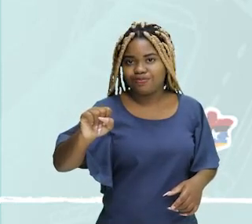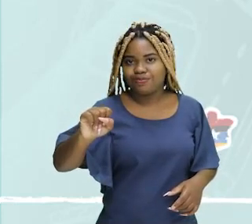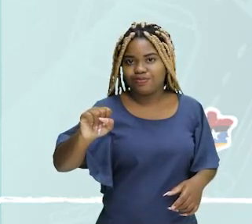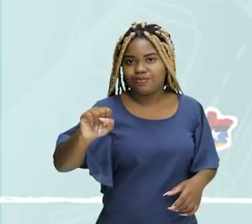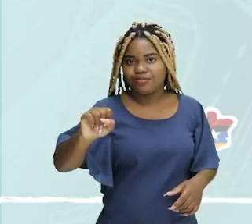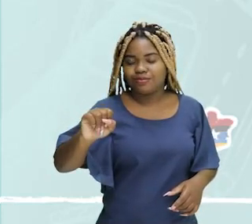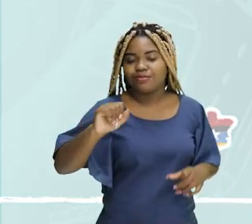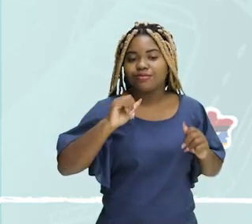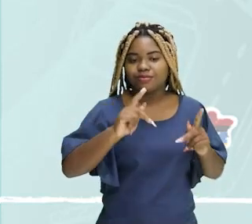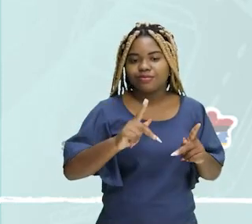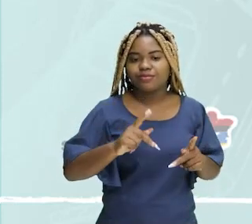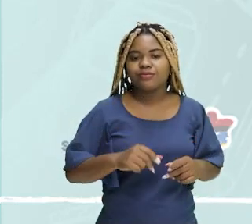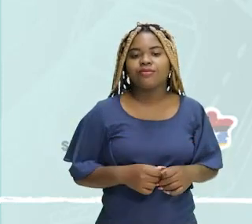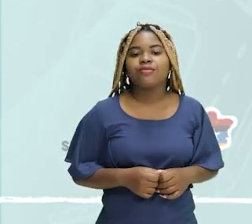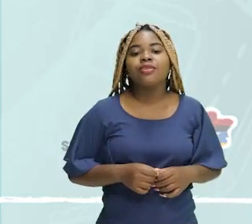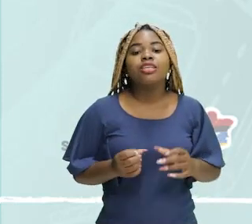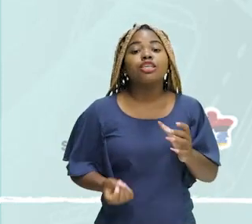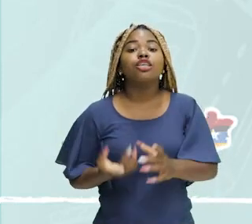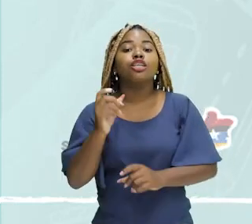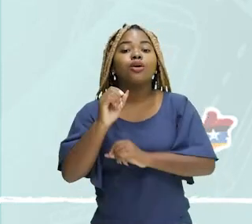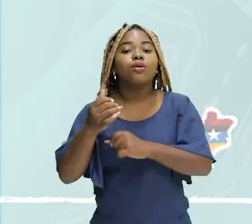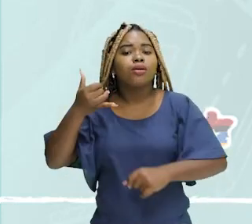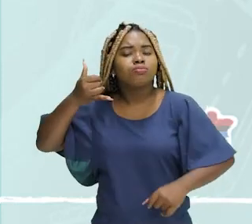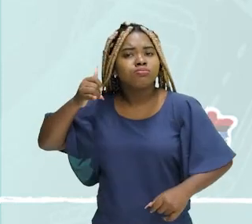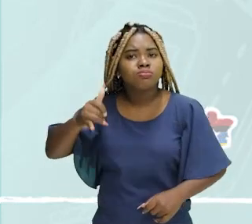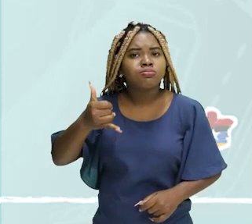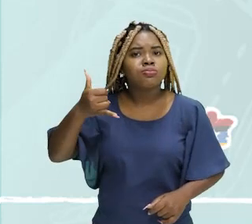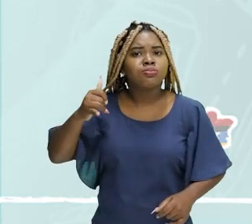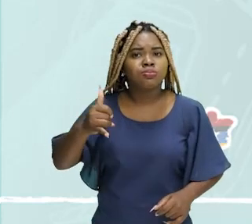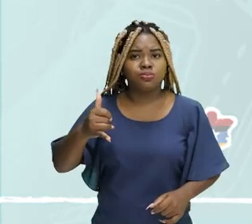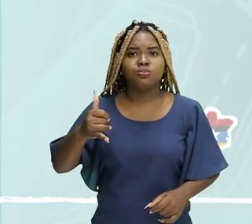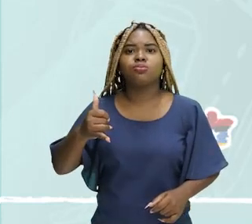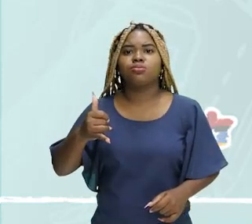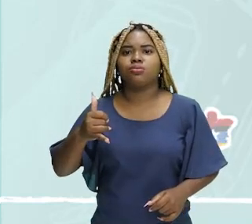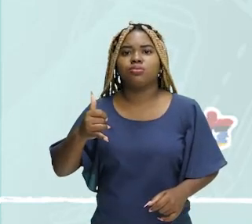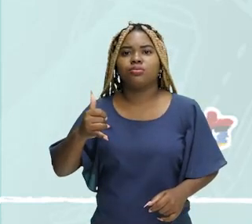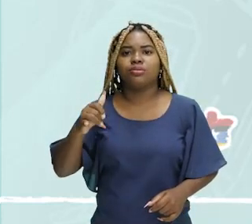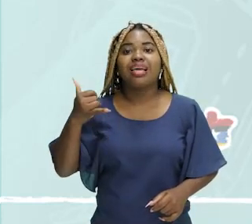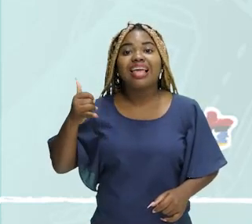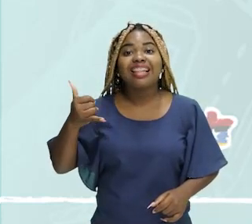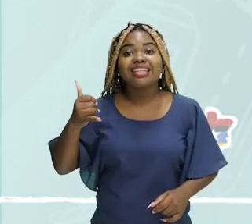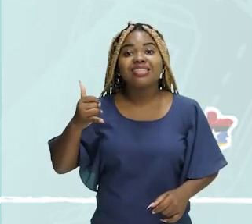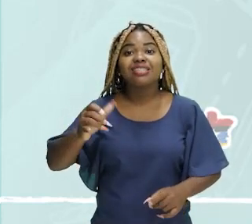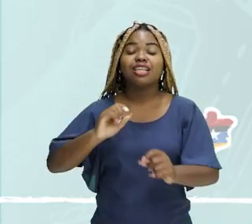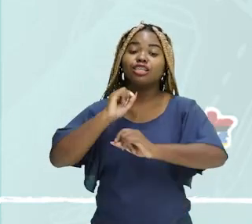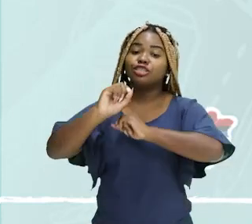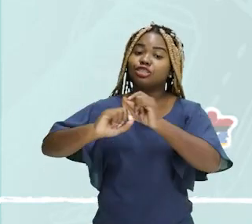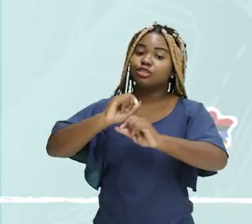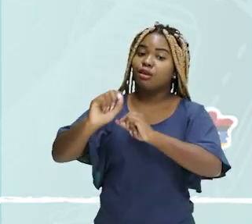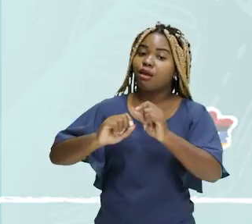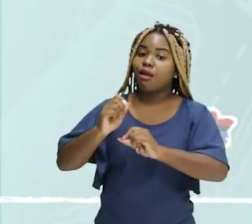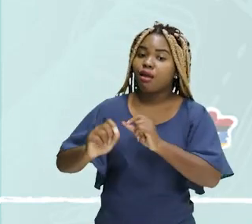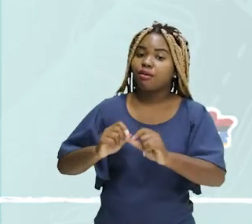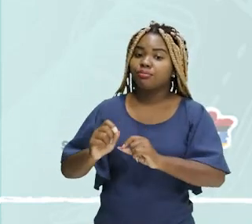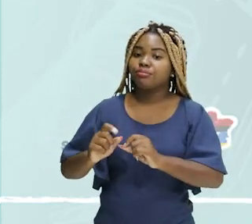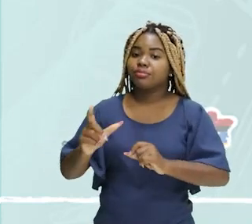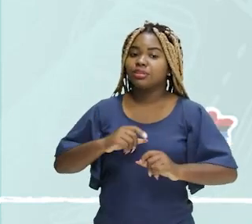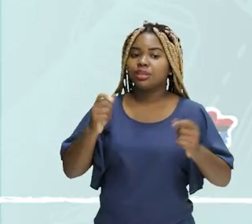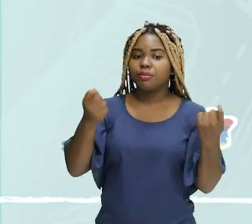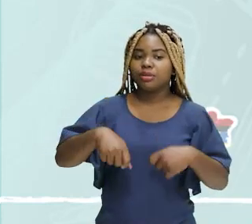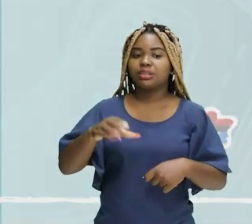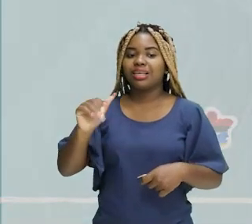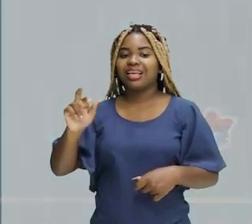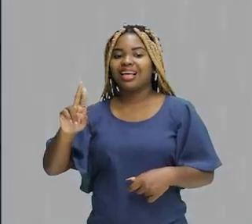da queima, né, de um combustível, que pode ser o carvão mineral, o carvão vegetal, como pode ser também